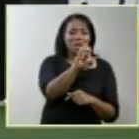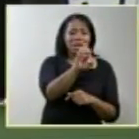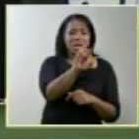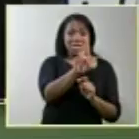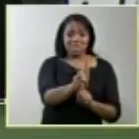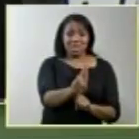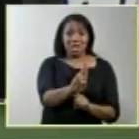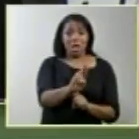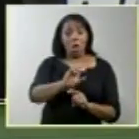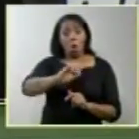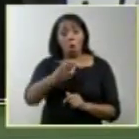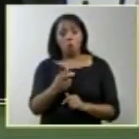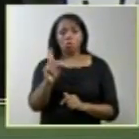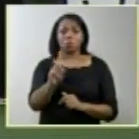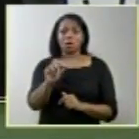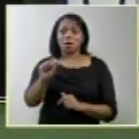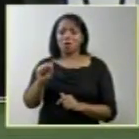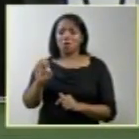dilema.